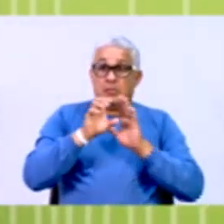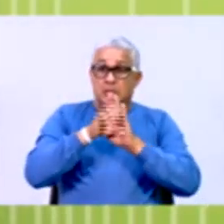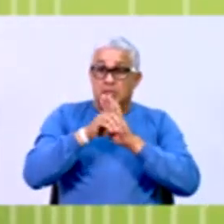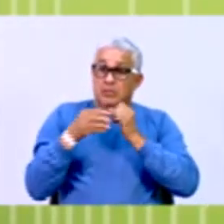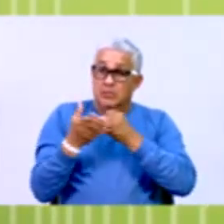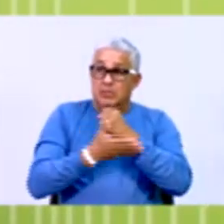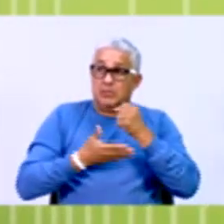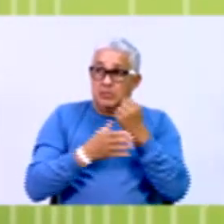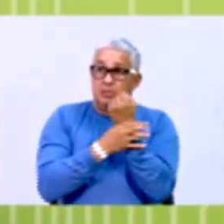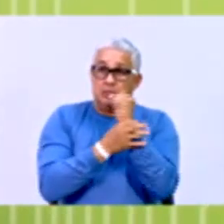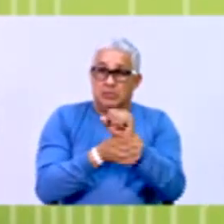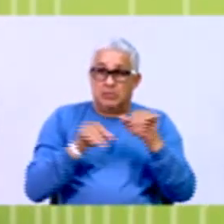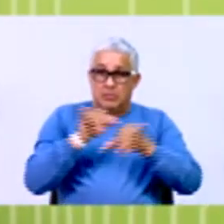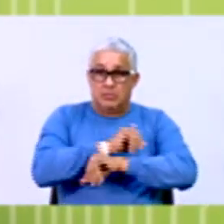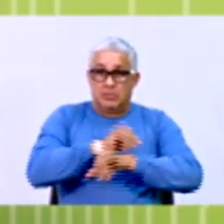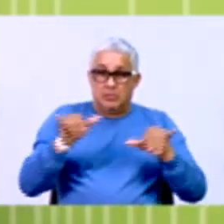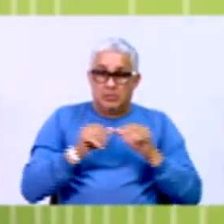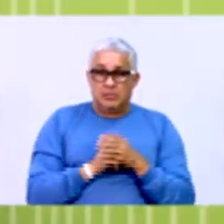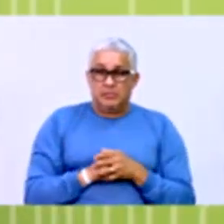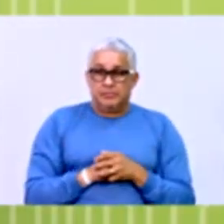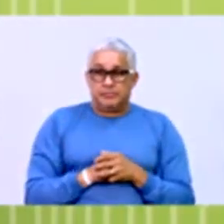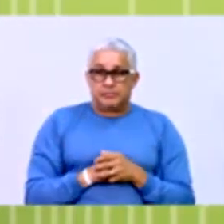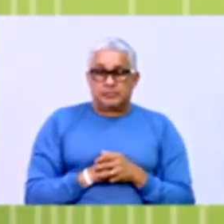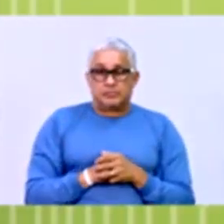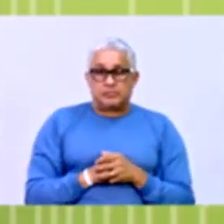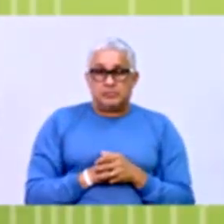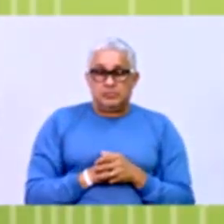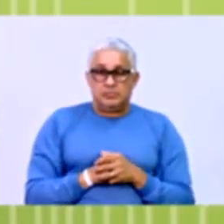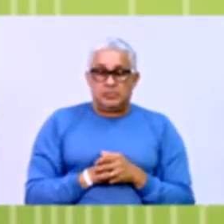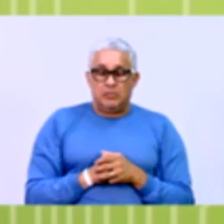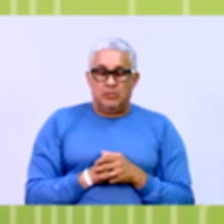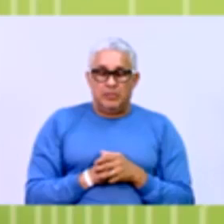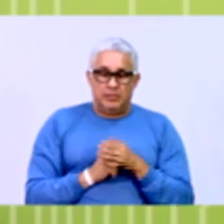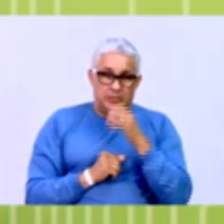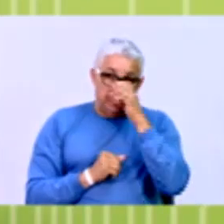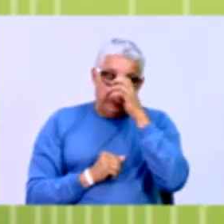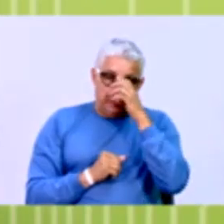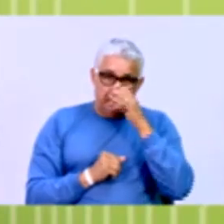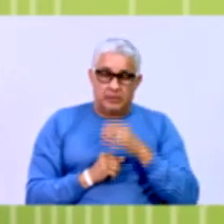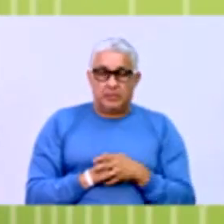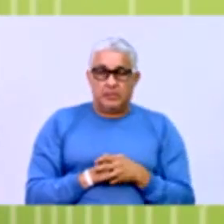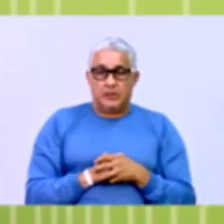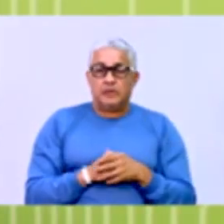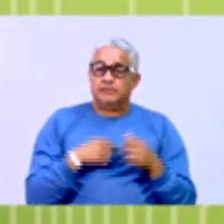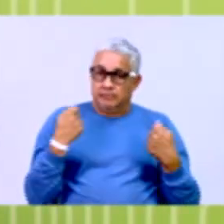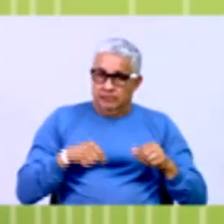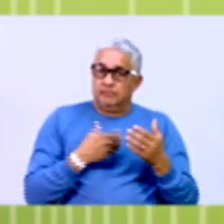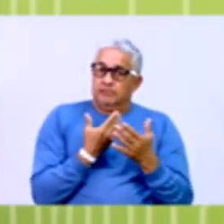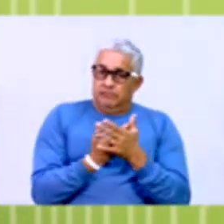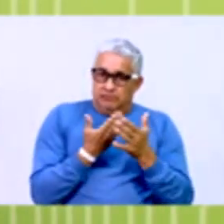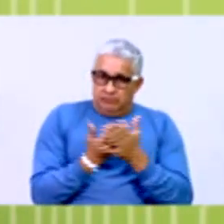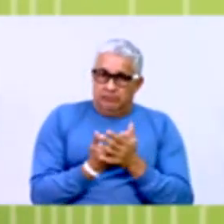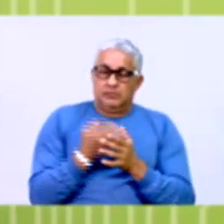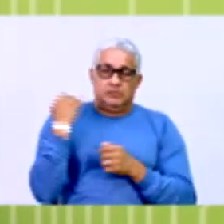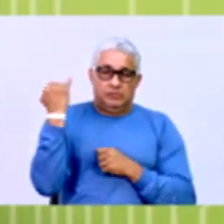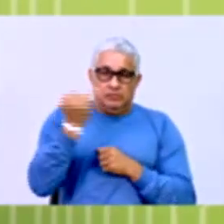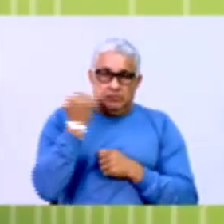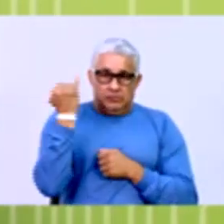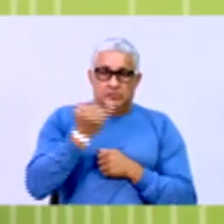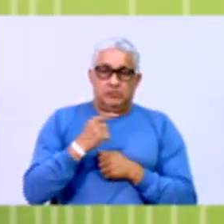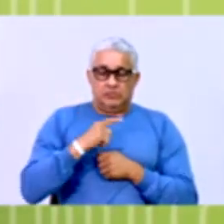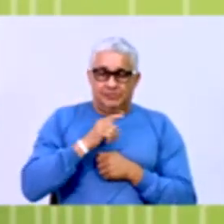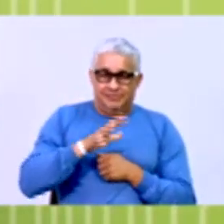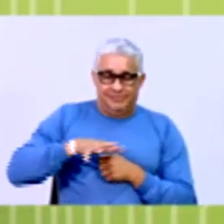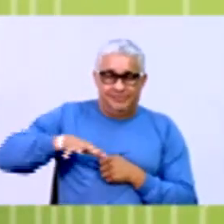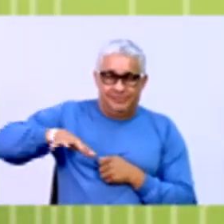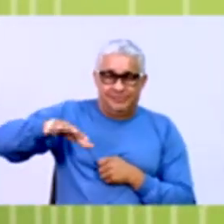básicos de segurança da informação. Segurança da informação é realmente objeto de estudo, né? E é um estudo que abrange uma